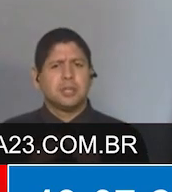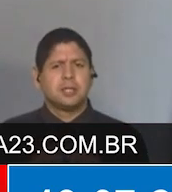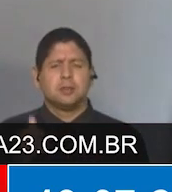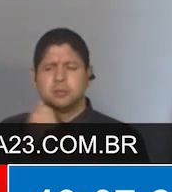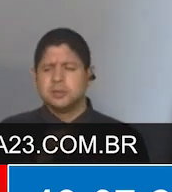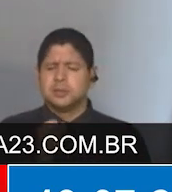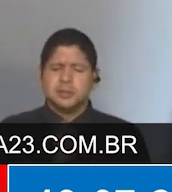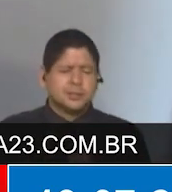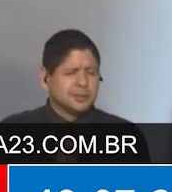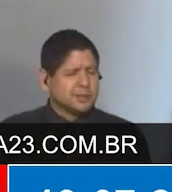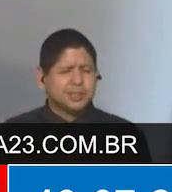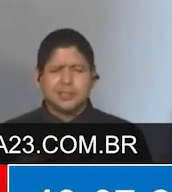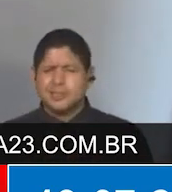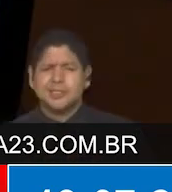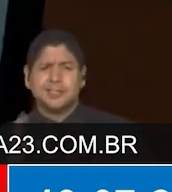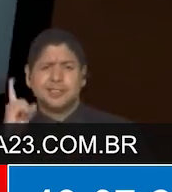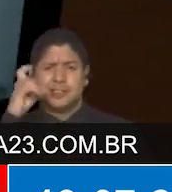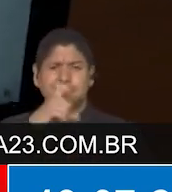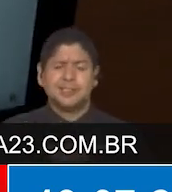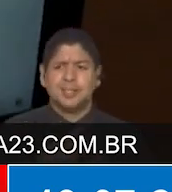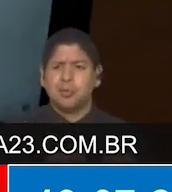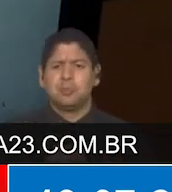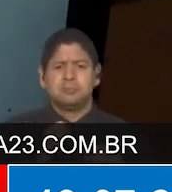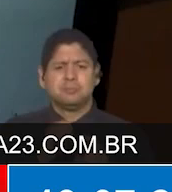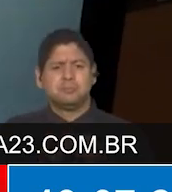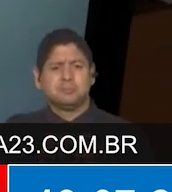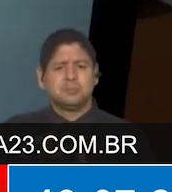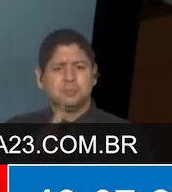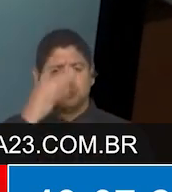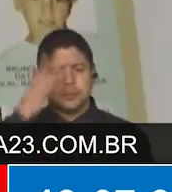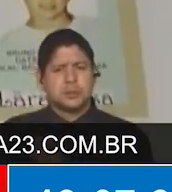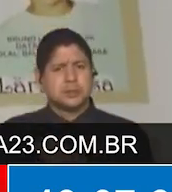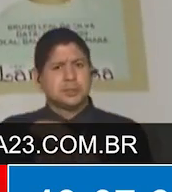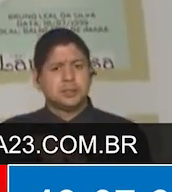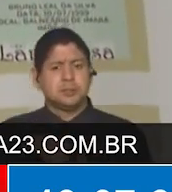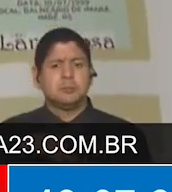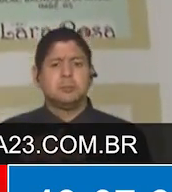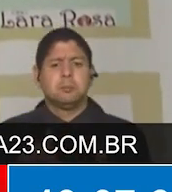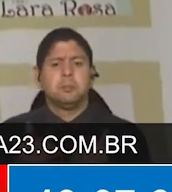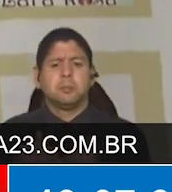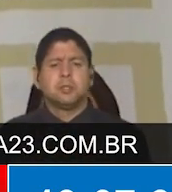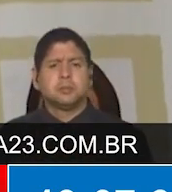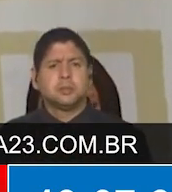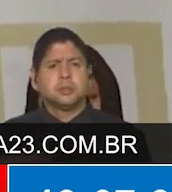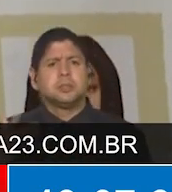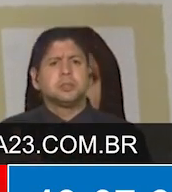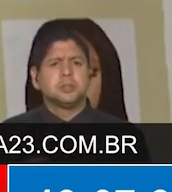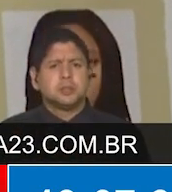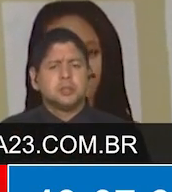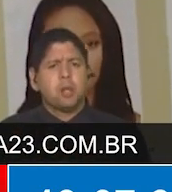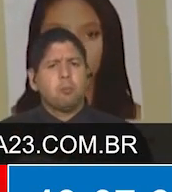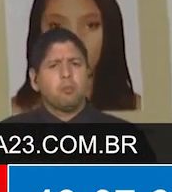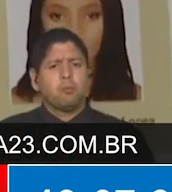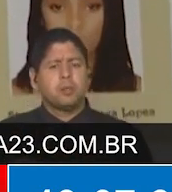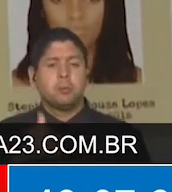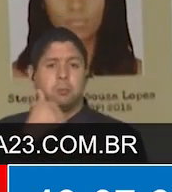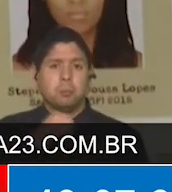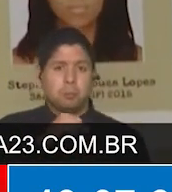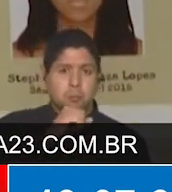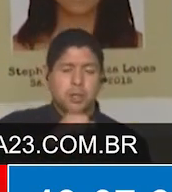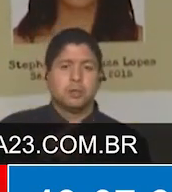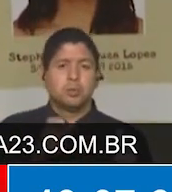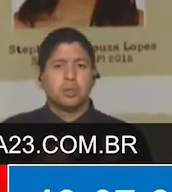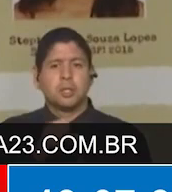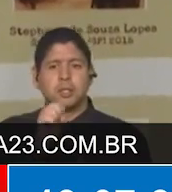da espera e a dificuldade em sensibilizar as autoridades motivou Ivanise a criar um movimento, o Mães da Sé,